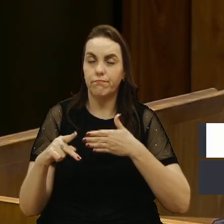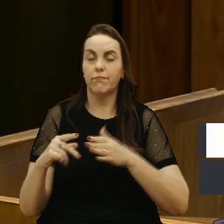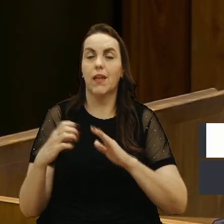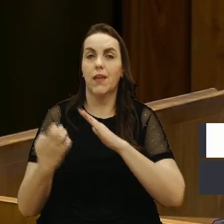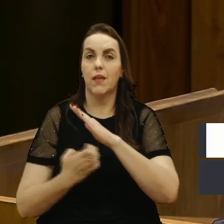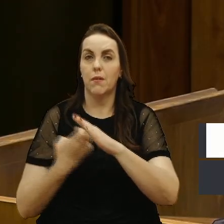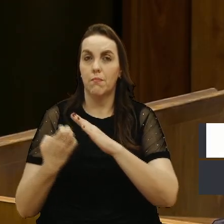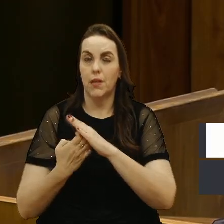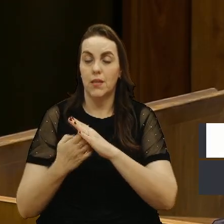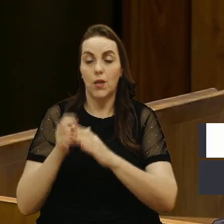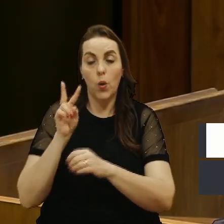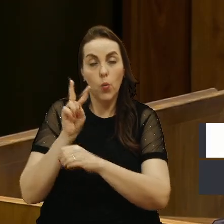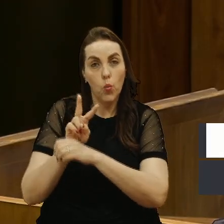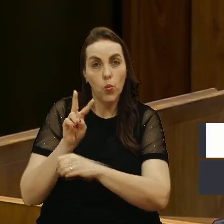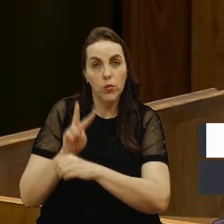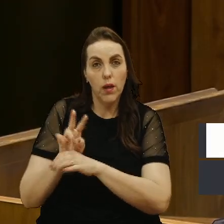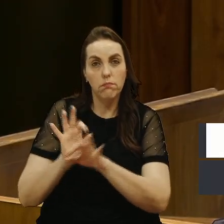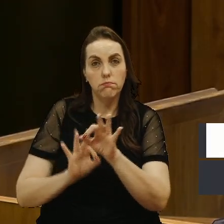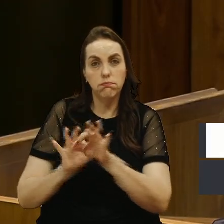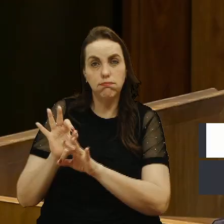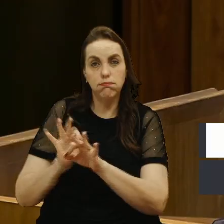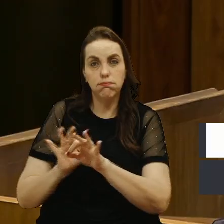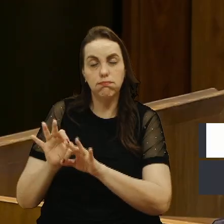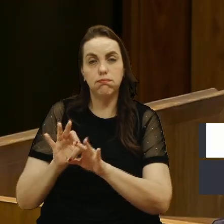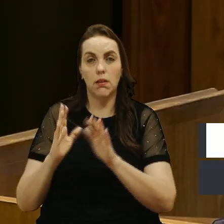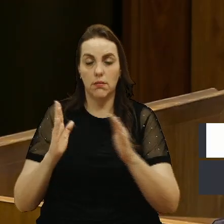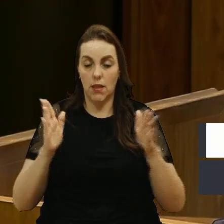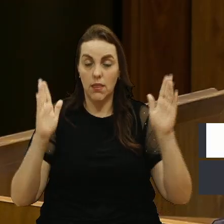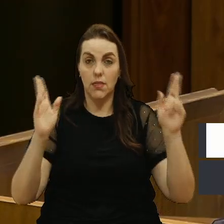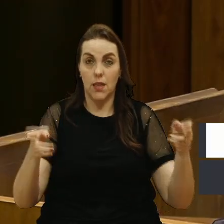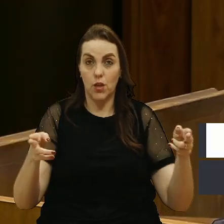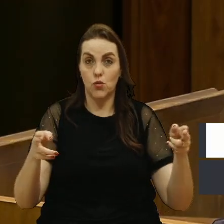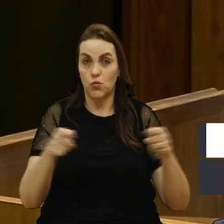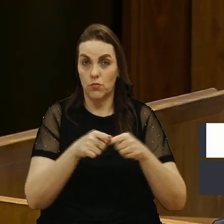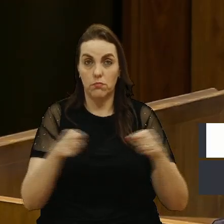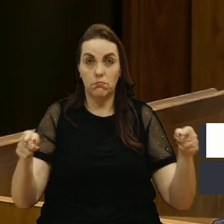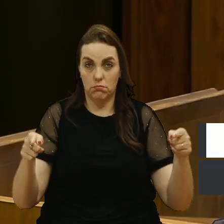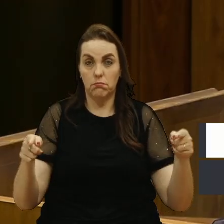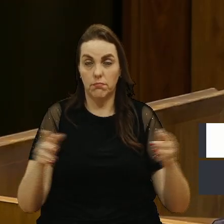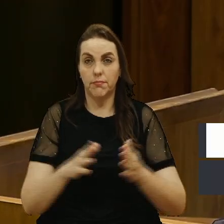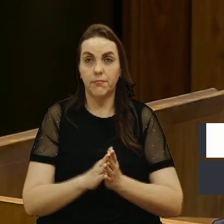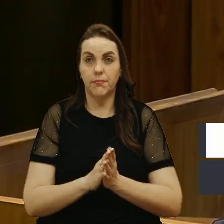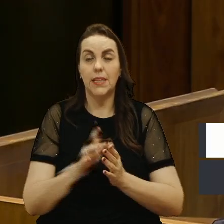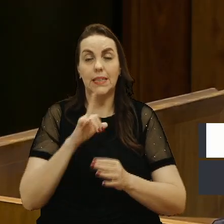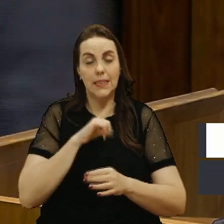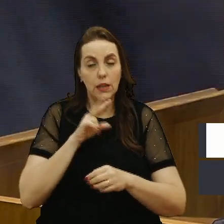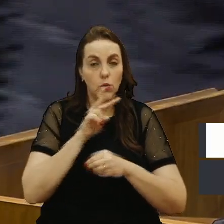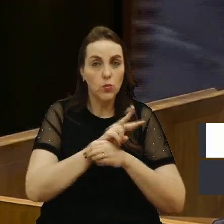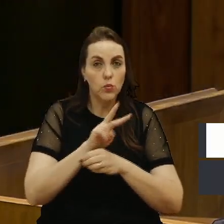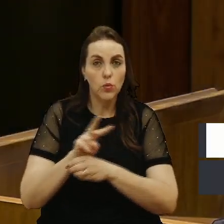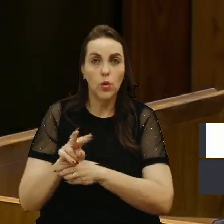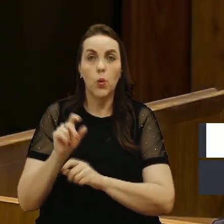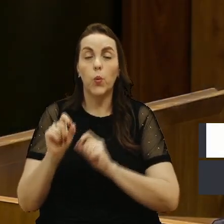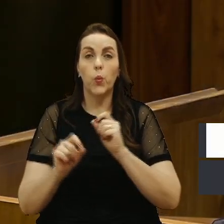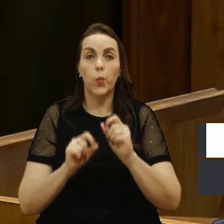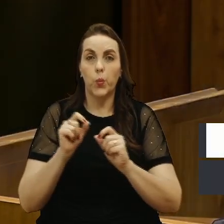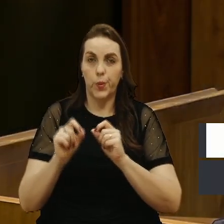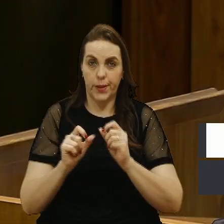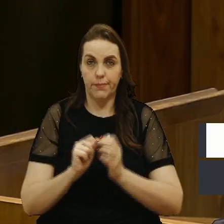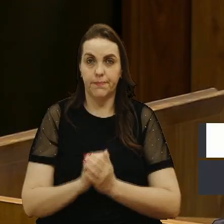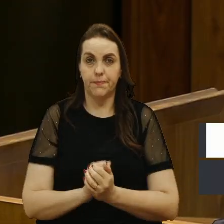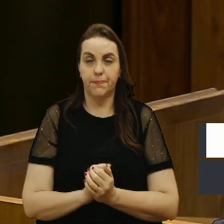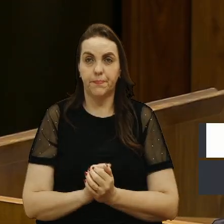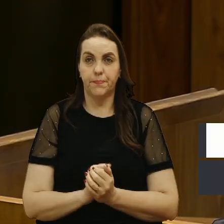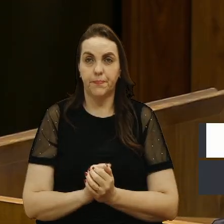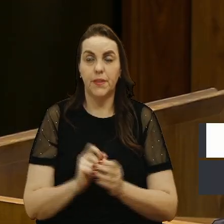zelar pelo trecho de rodovia que foi concessionado, e nesse zelo existe a questão de